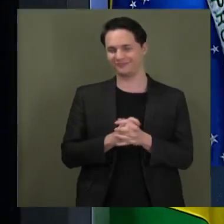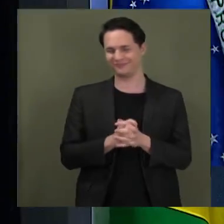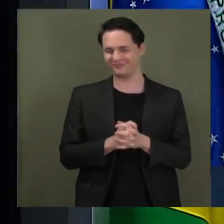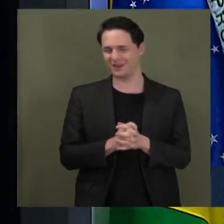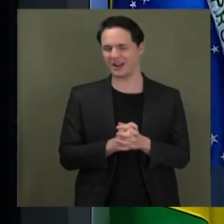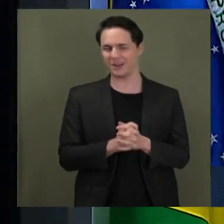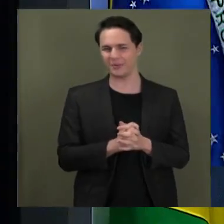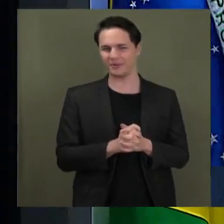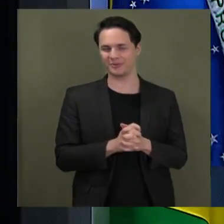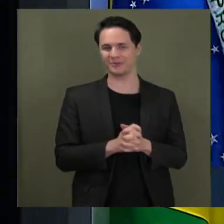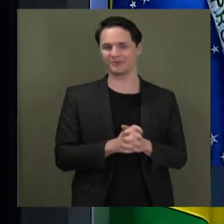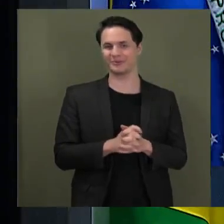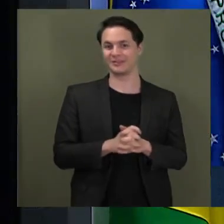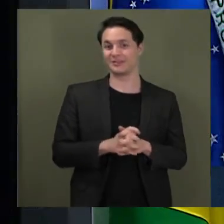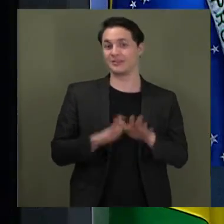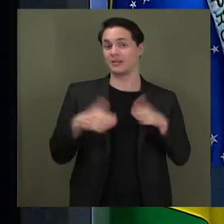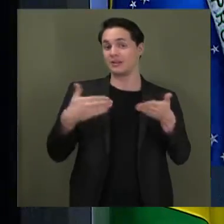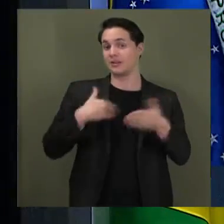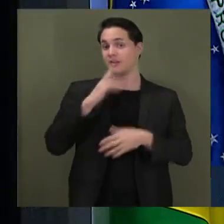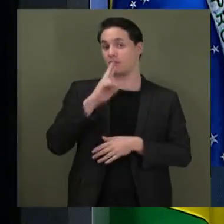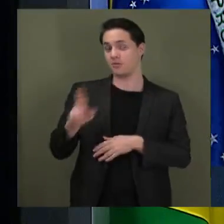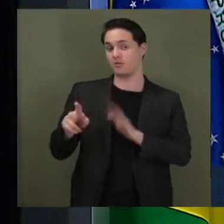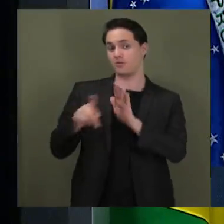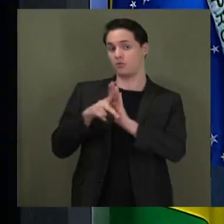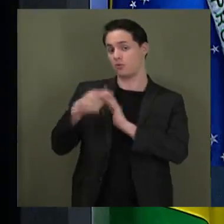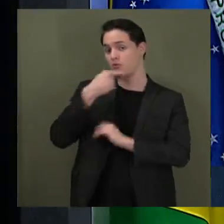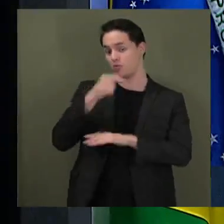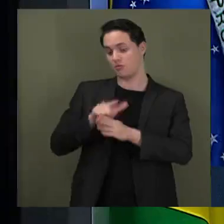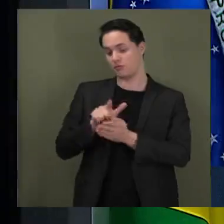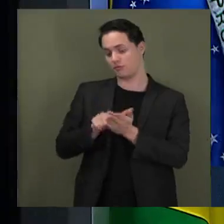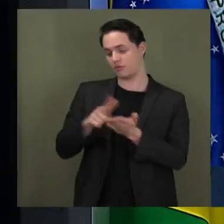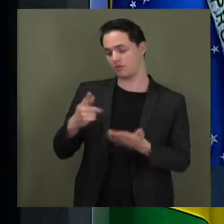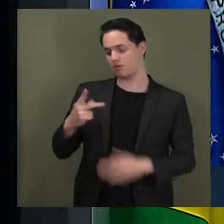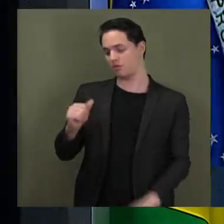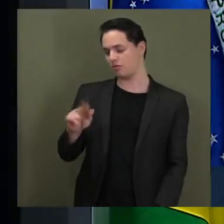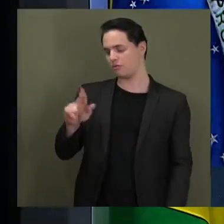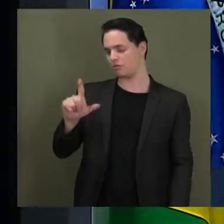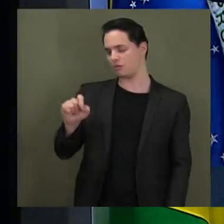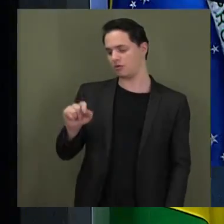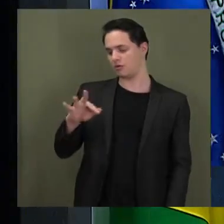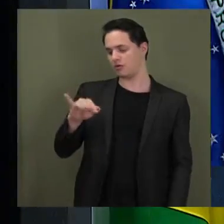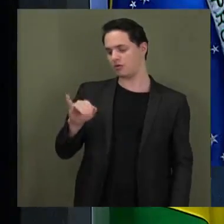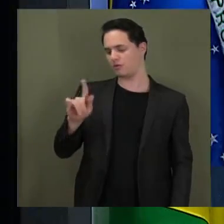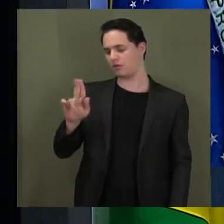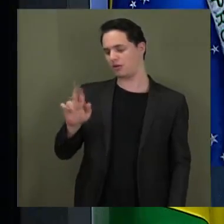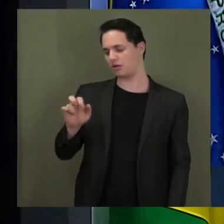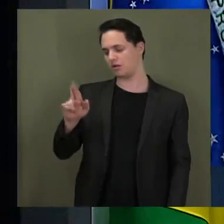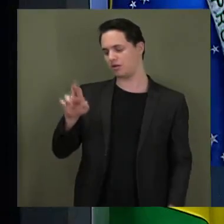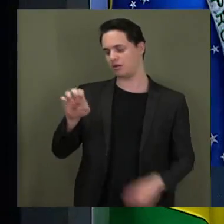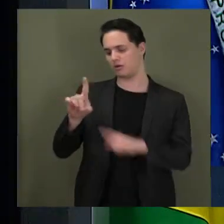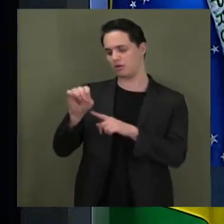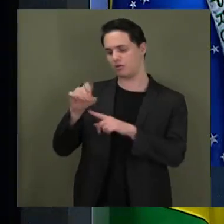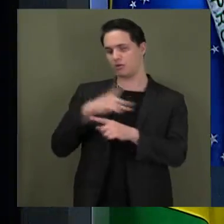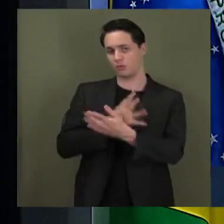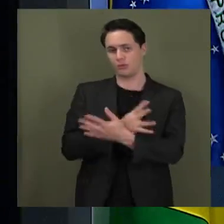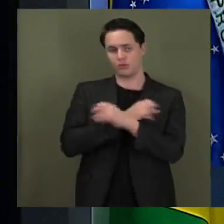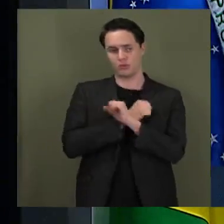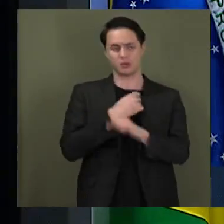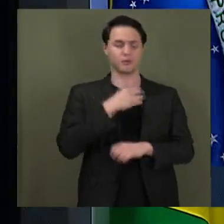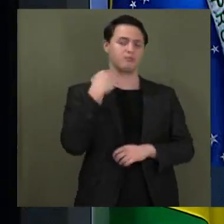Em resposta ao perfil do jornalista Paulo Figueiredo, um dos censurados, conta bancária